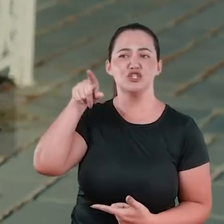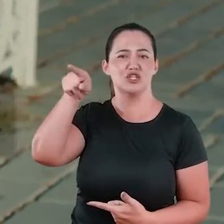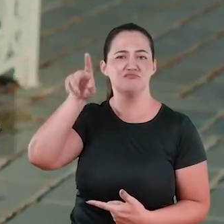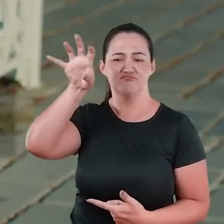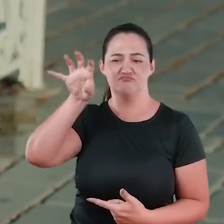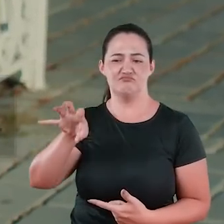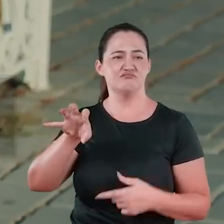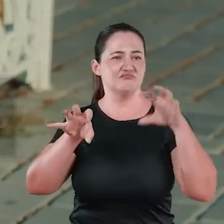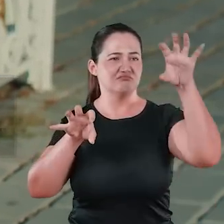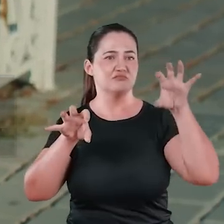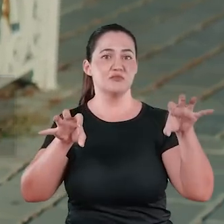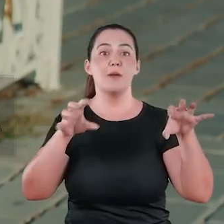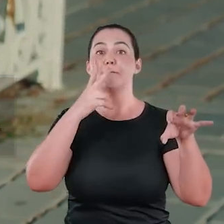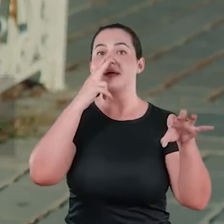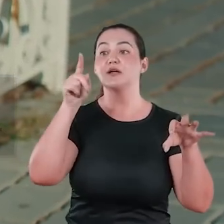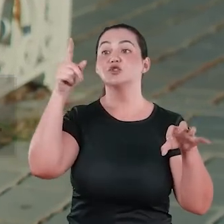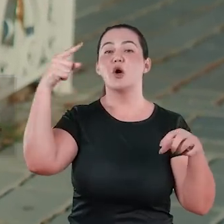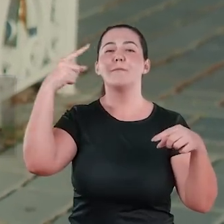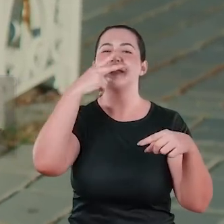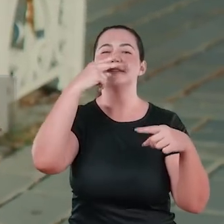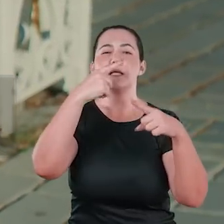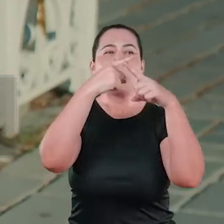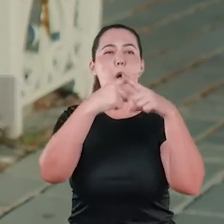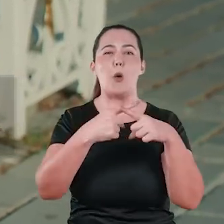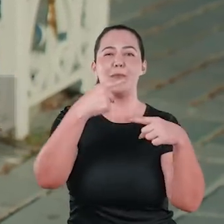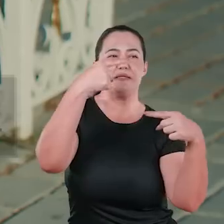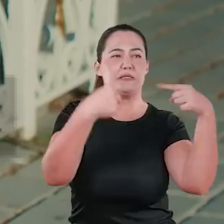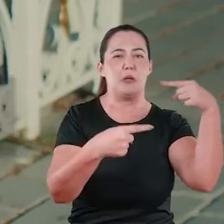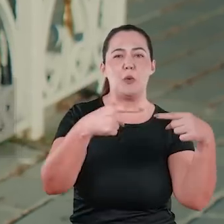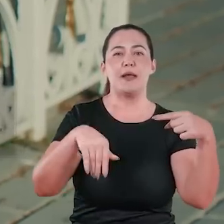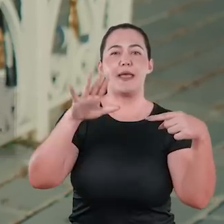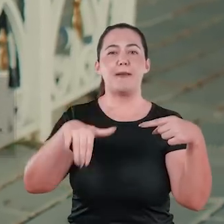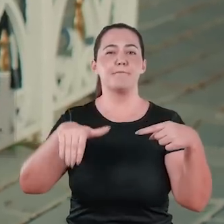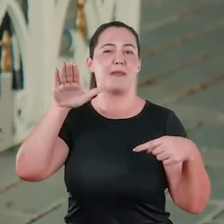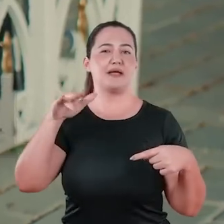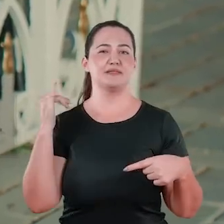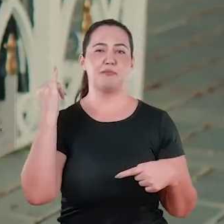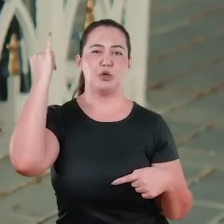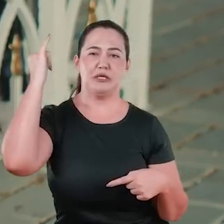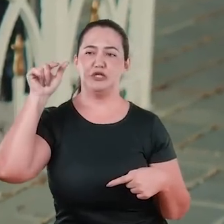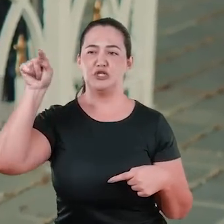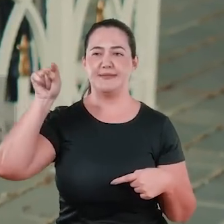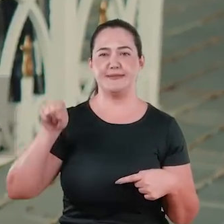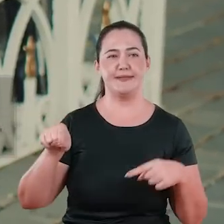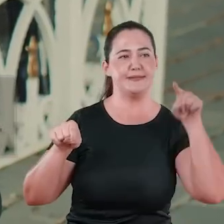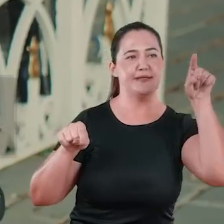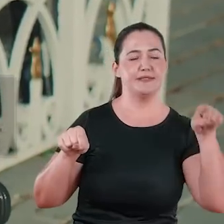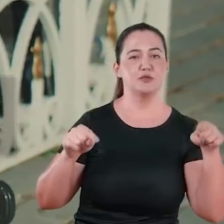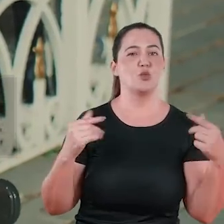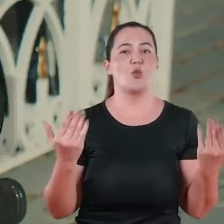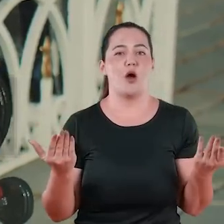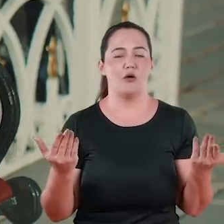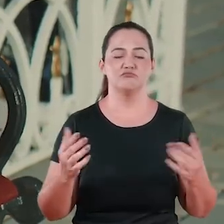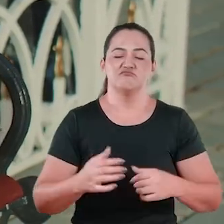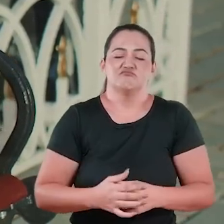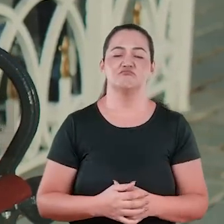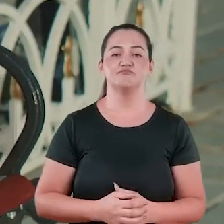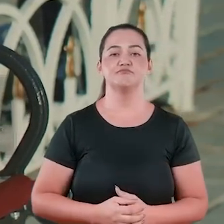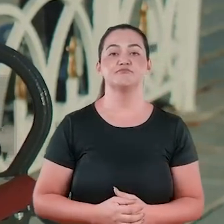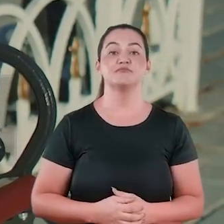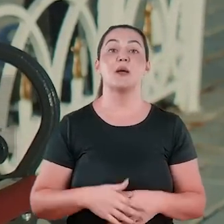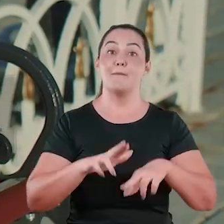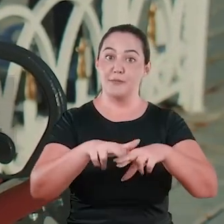ainda lutando entre si para ver quem queria assumir o poder, suplantando o outro. E é nesse cenário